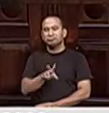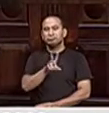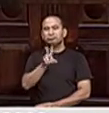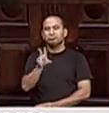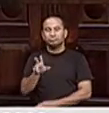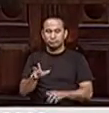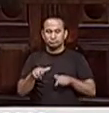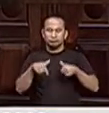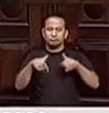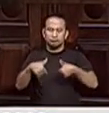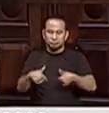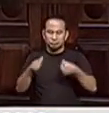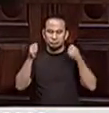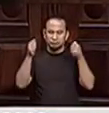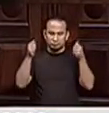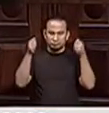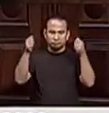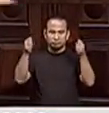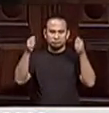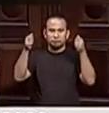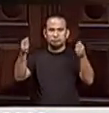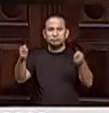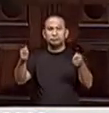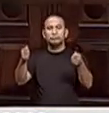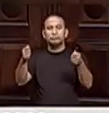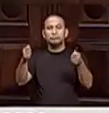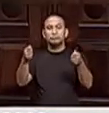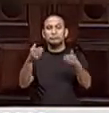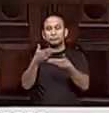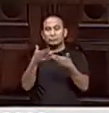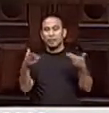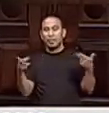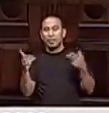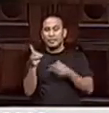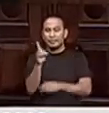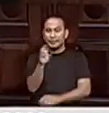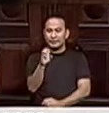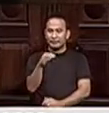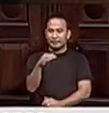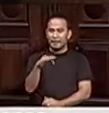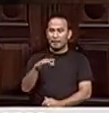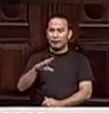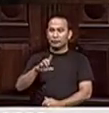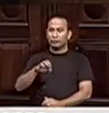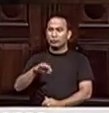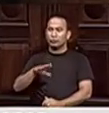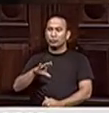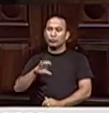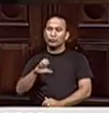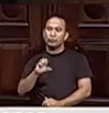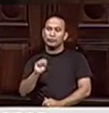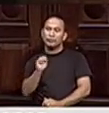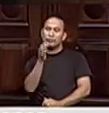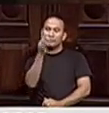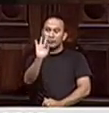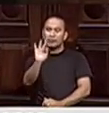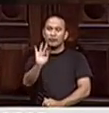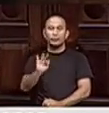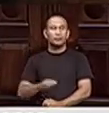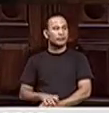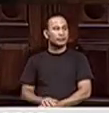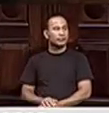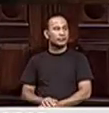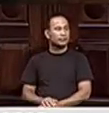às manifestações de alguns desembargadores federais. E eu vou caminhar para concluir, senhor presidente,